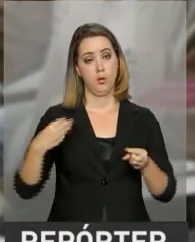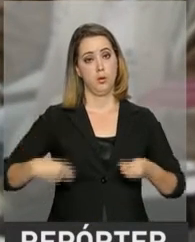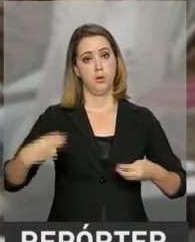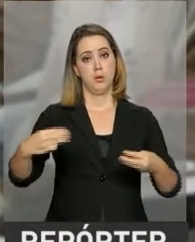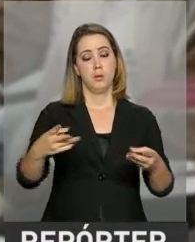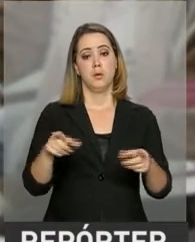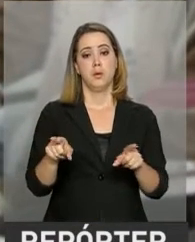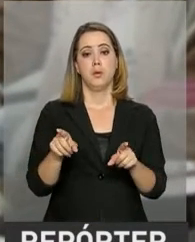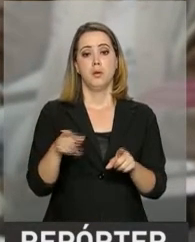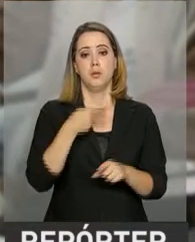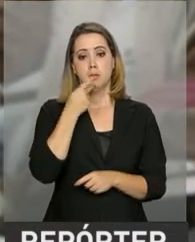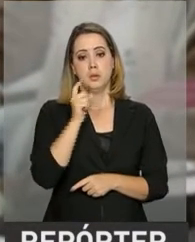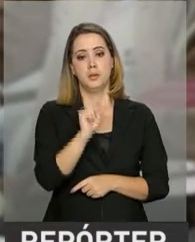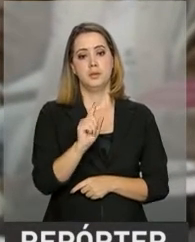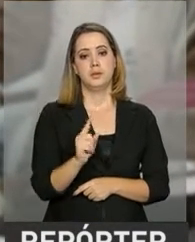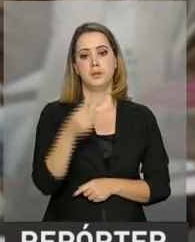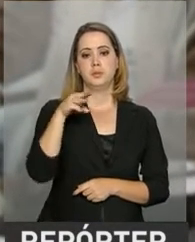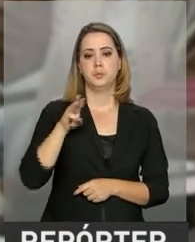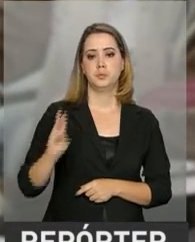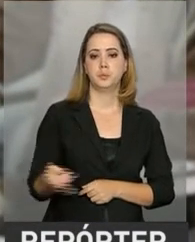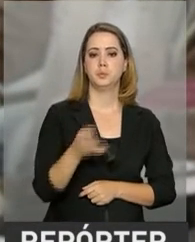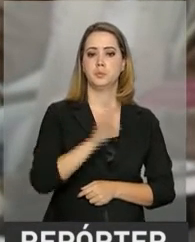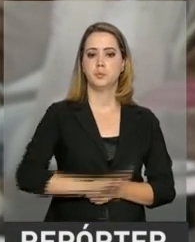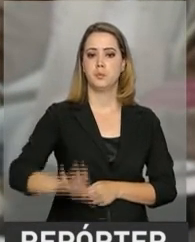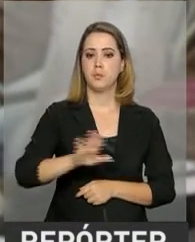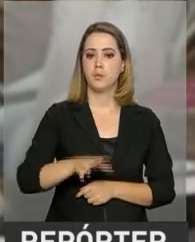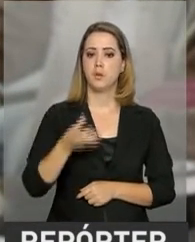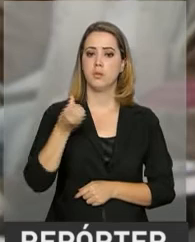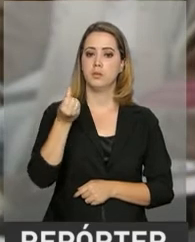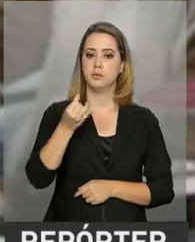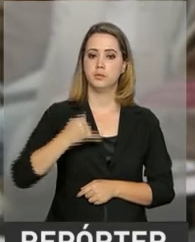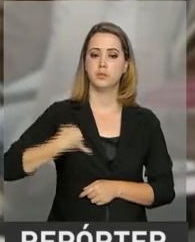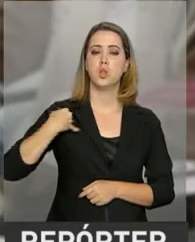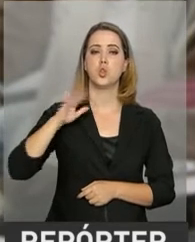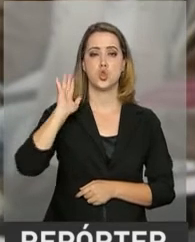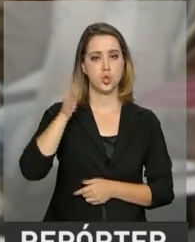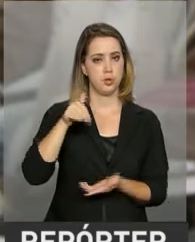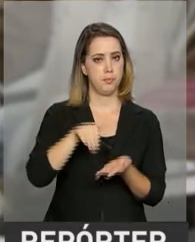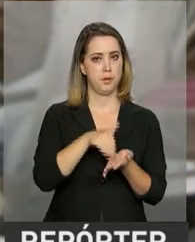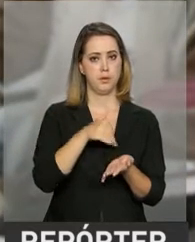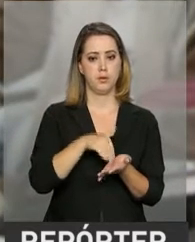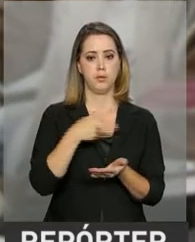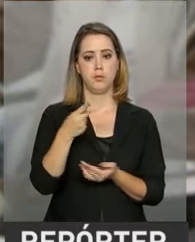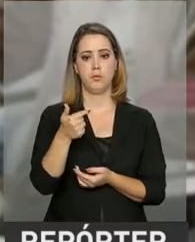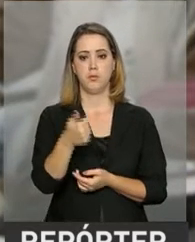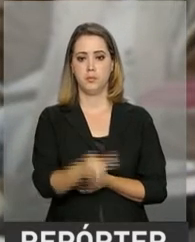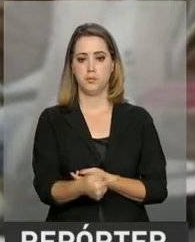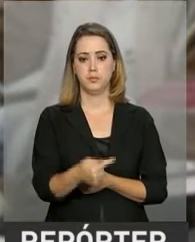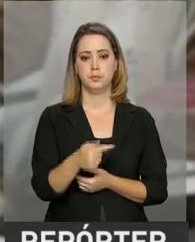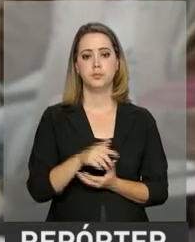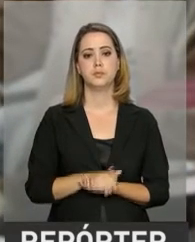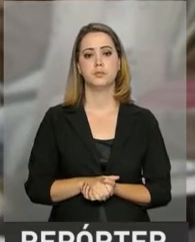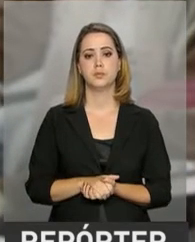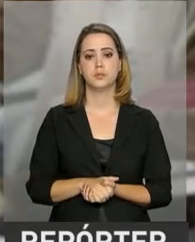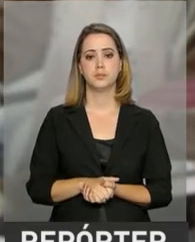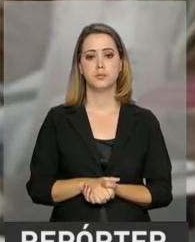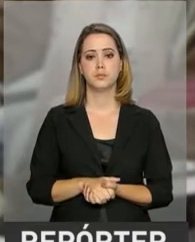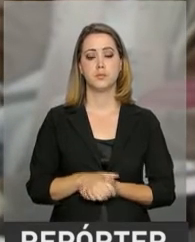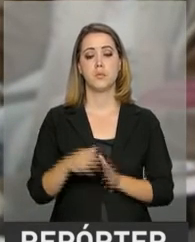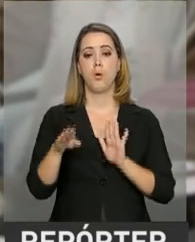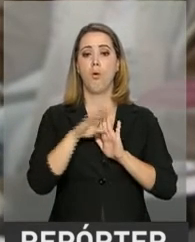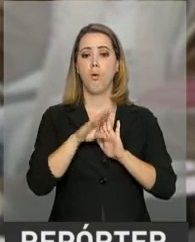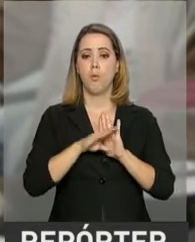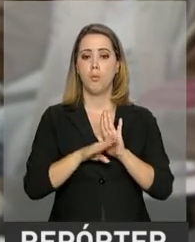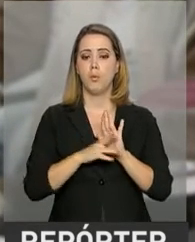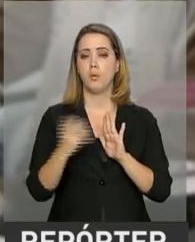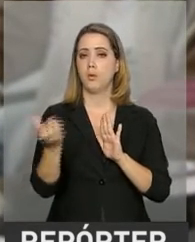1 milhão de crianças de 6 anos que recebem o Bolsa Família estejam matriculadas na escola em 2017. O programa